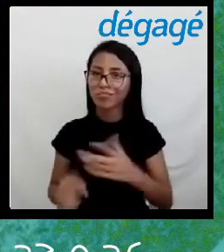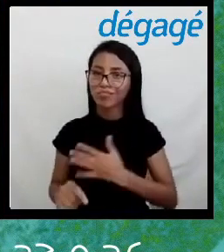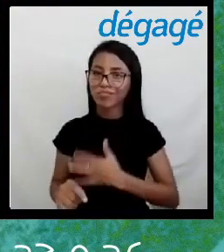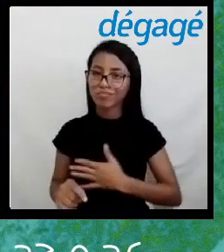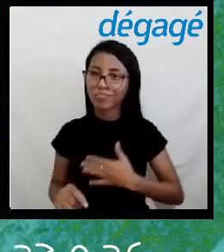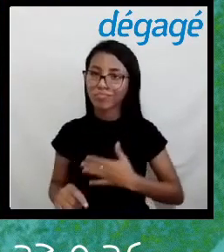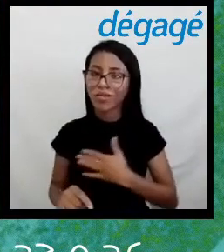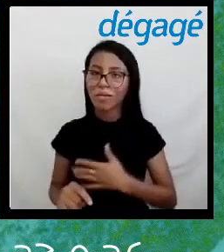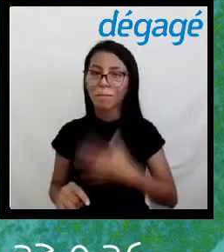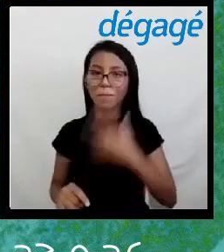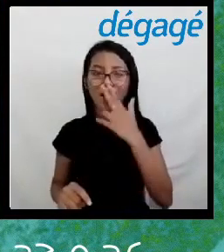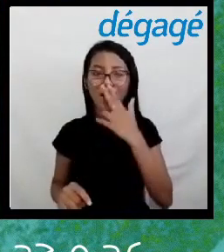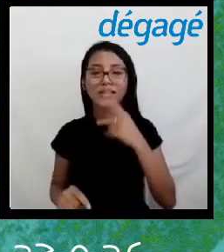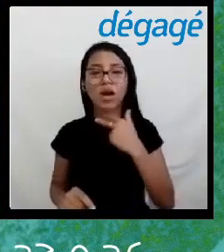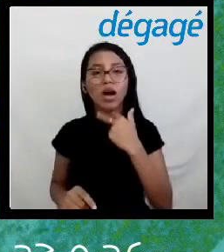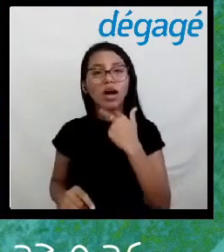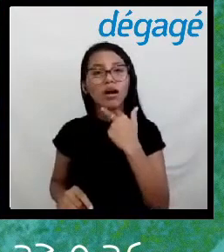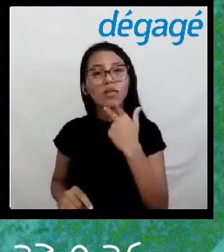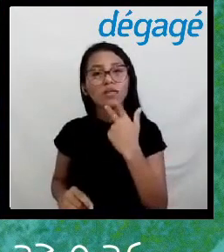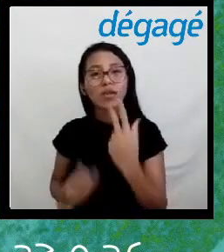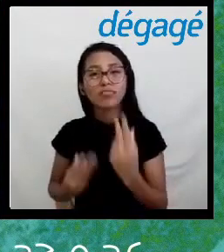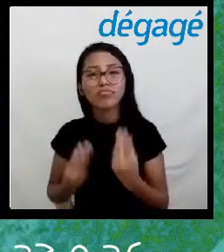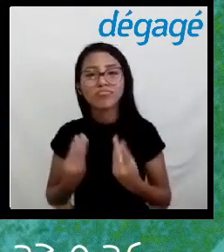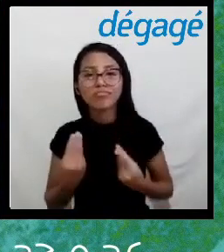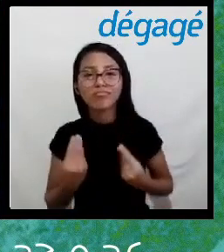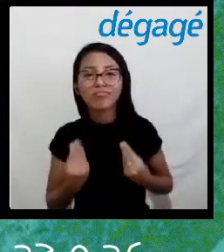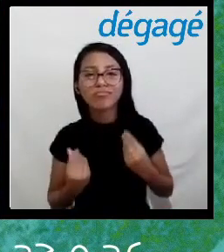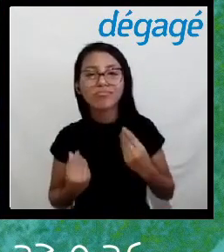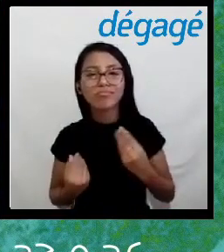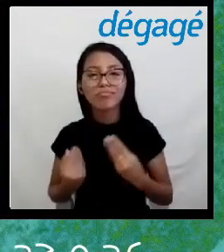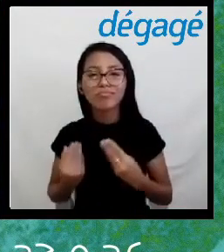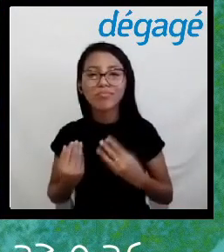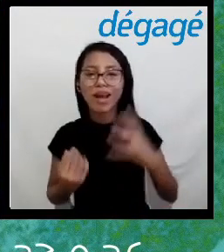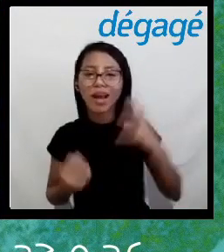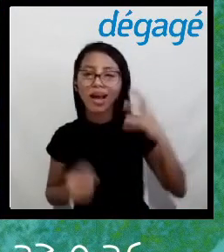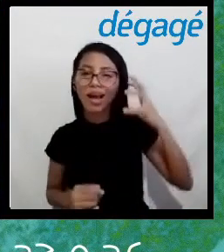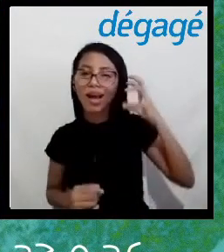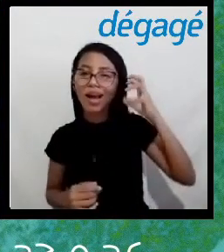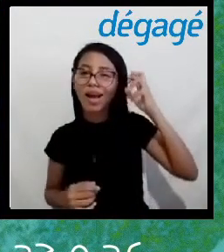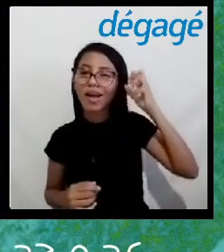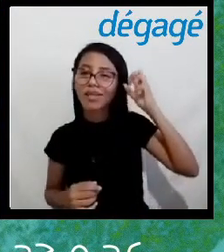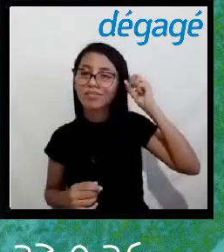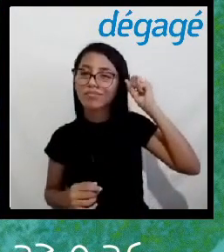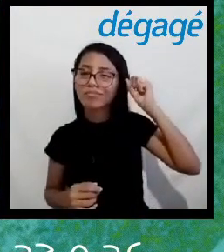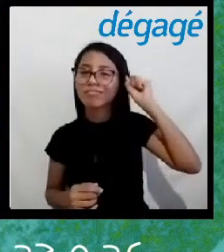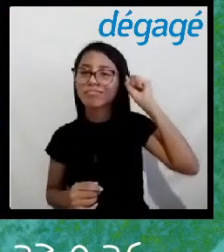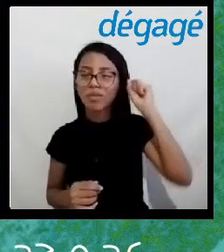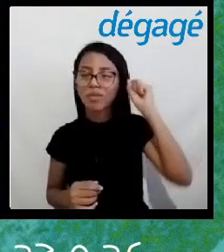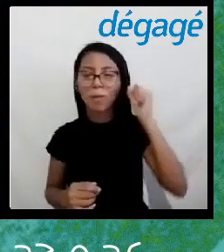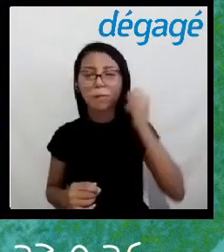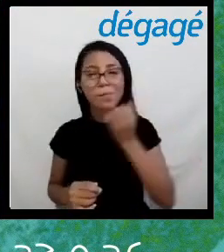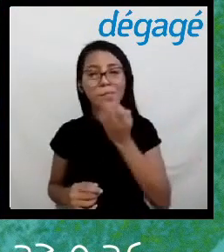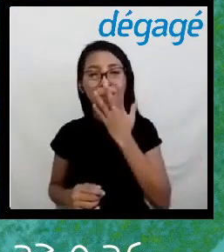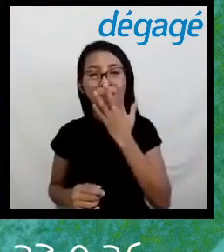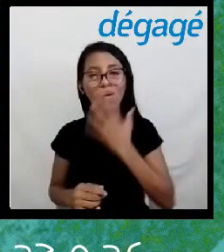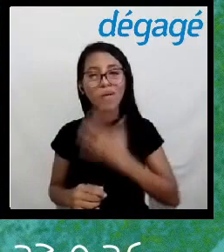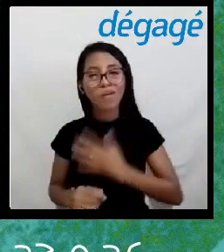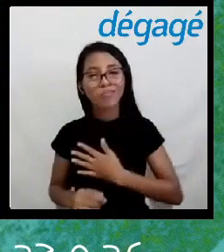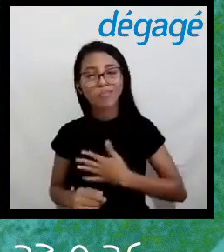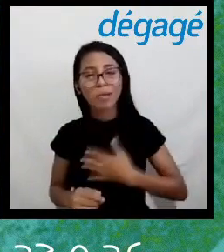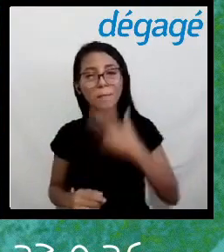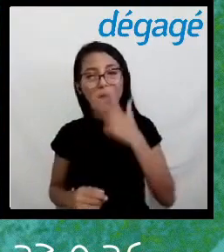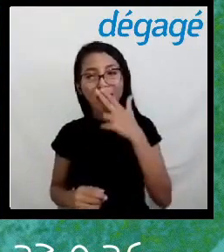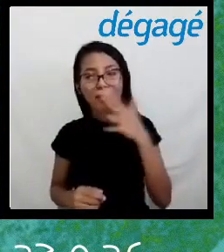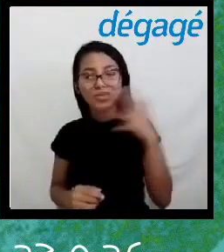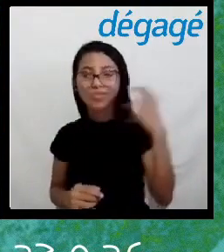uma coisa de músico, né, e já cria uma atmosfera, já tem uma musicalidade no modo como ele fala, bem ao